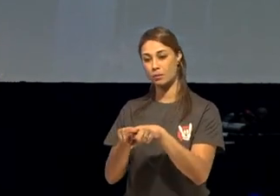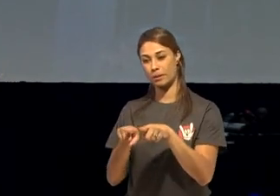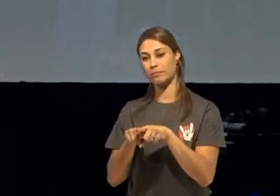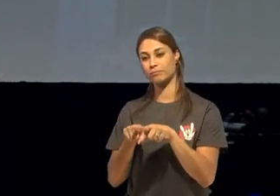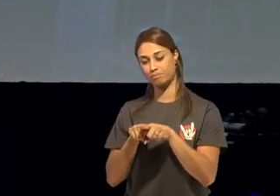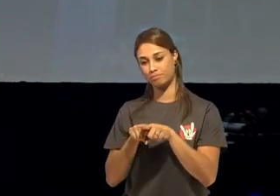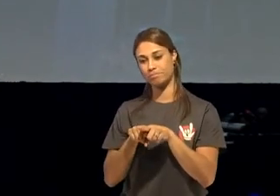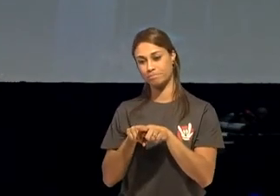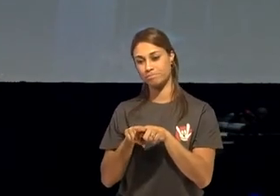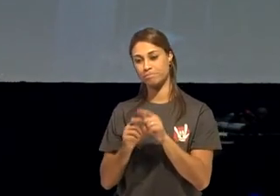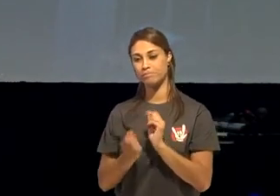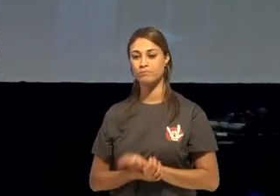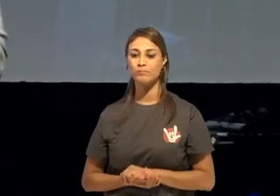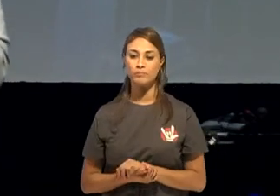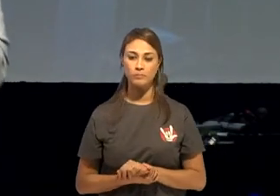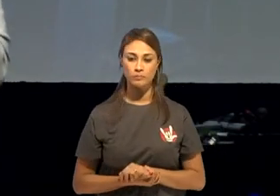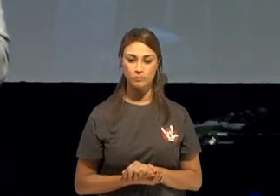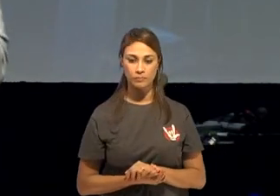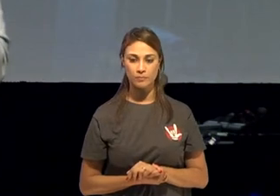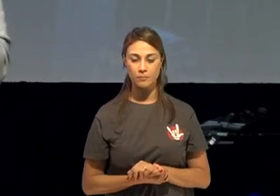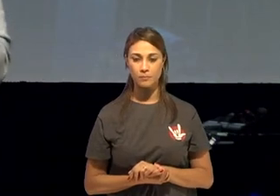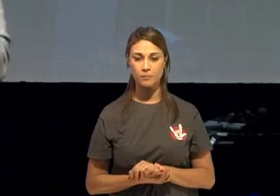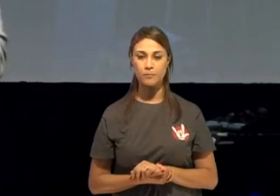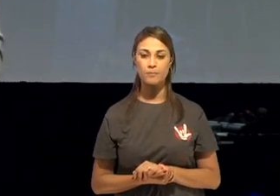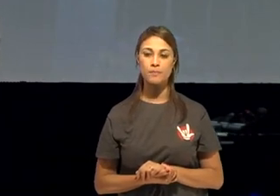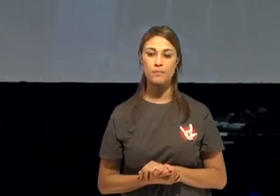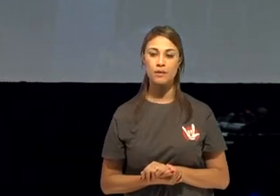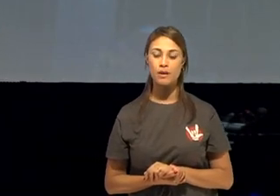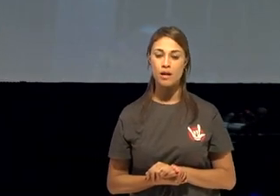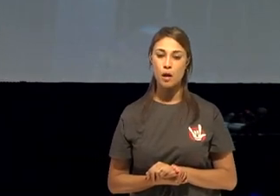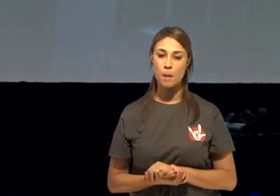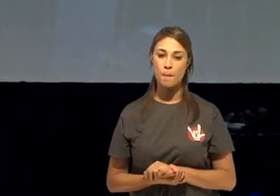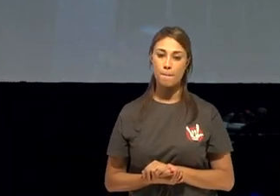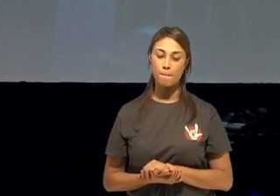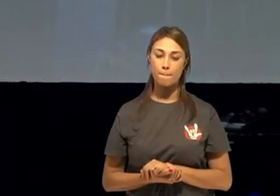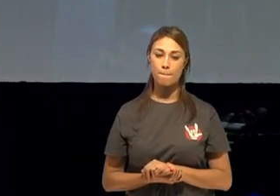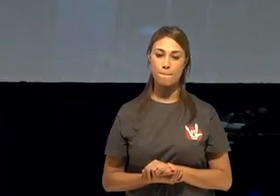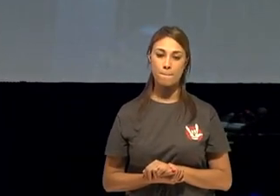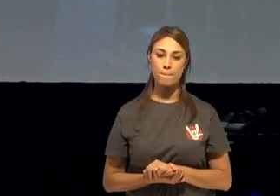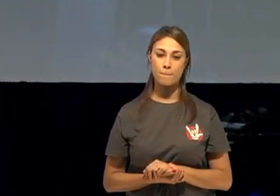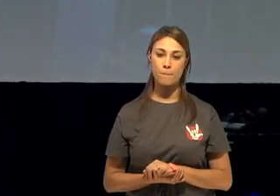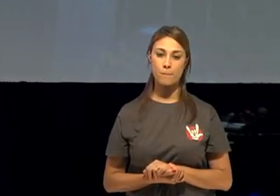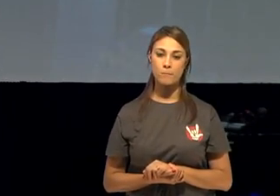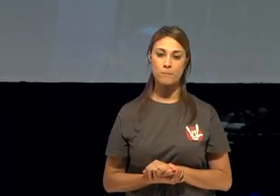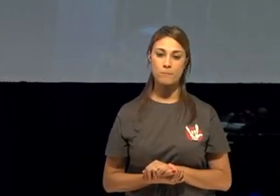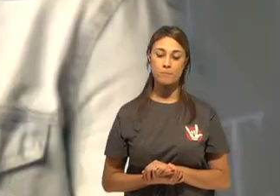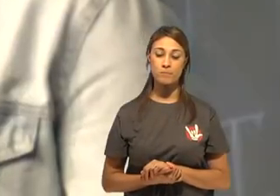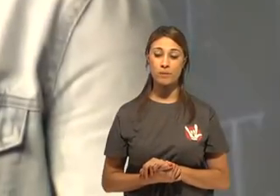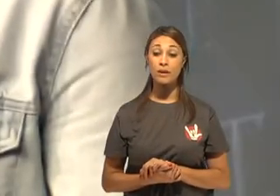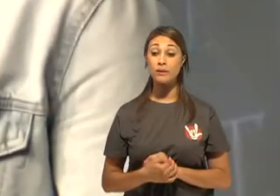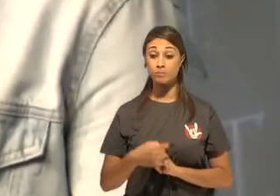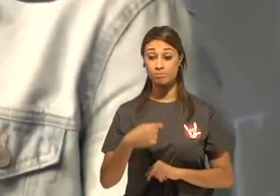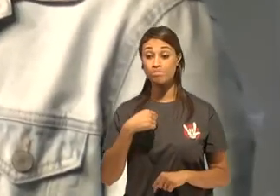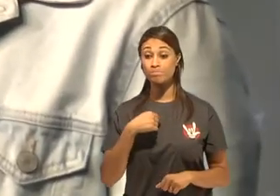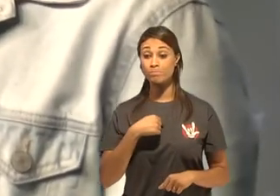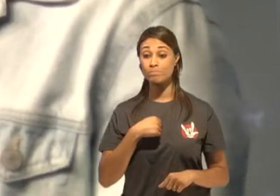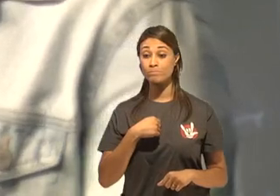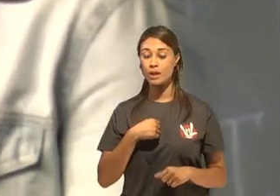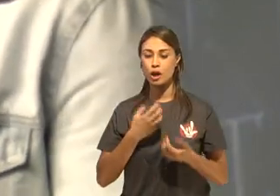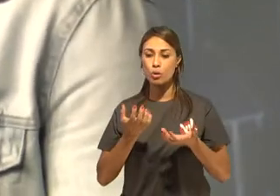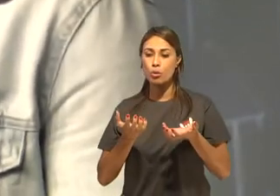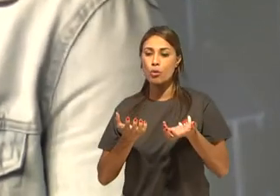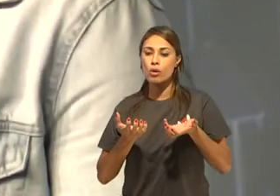Você, meu irmão, sabe qual que é um grande temor da minha parte? É querer entregar o Evangelho